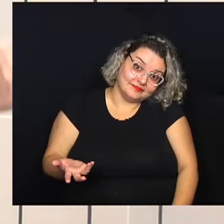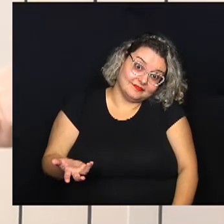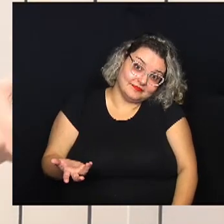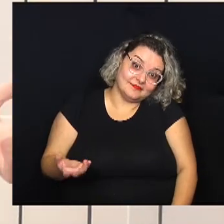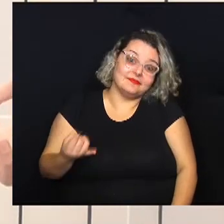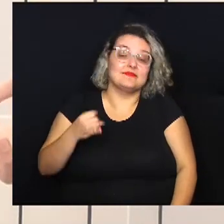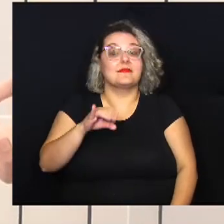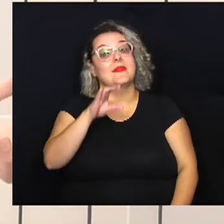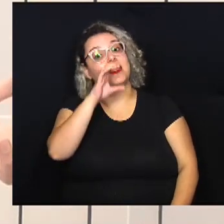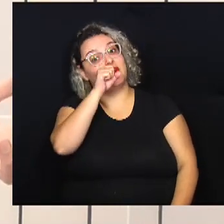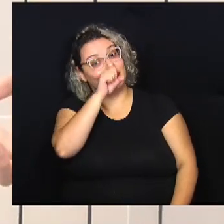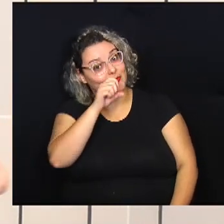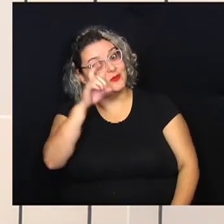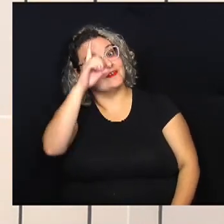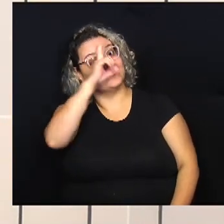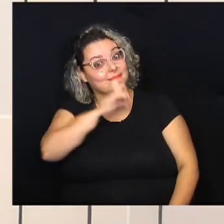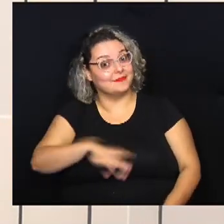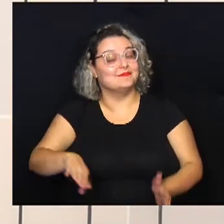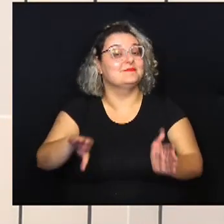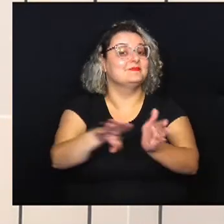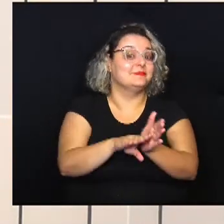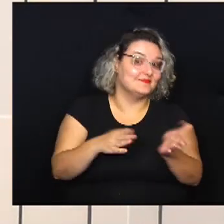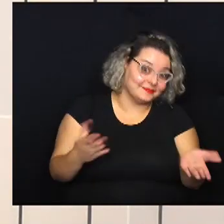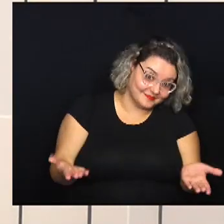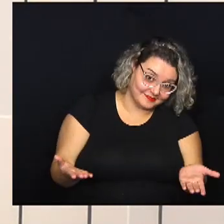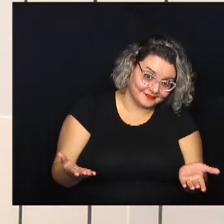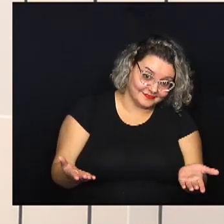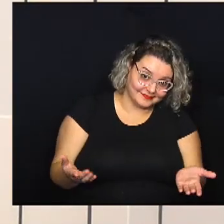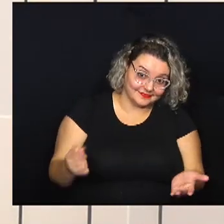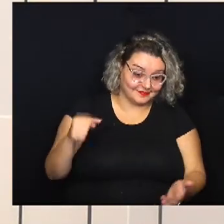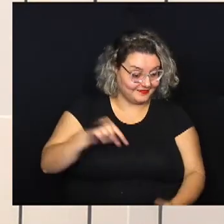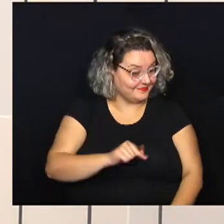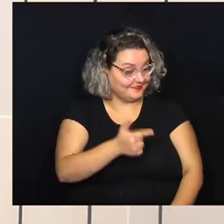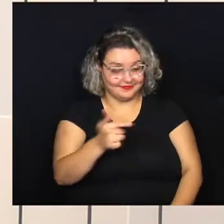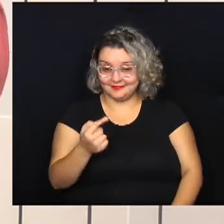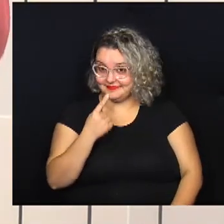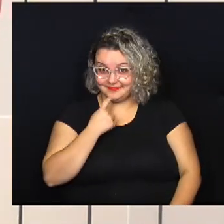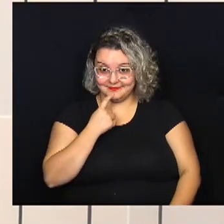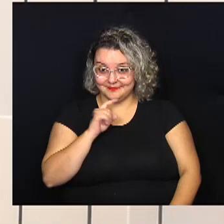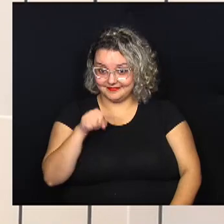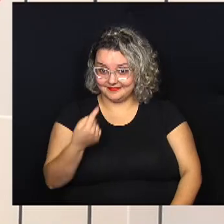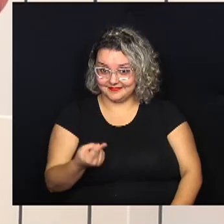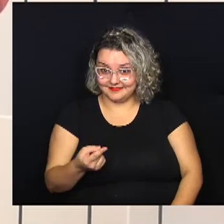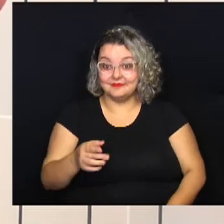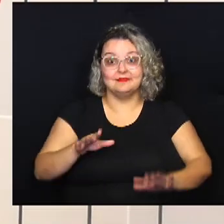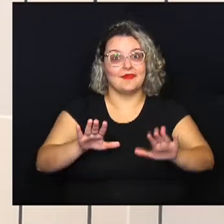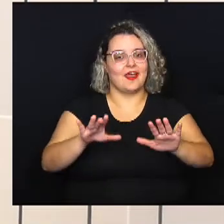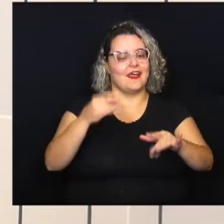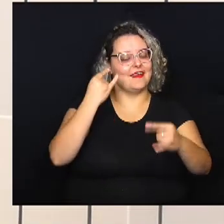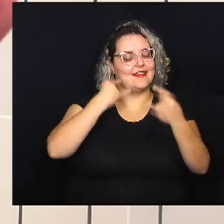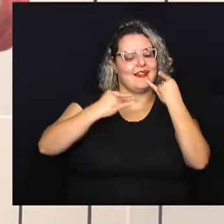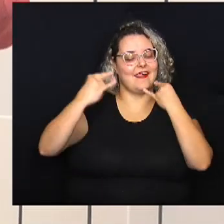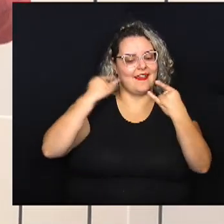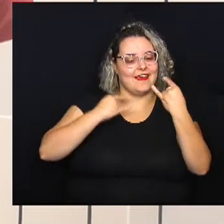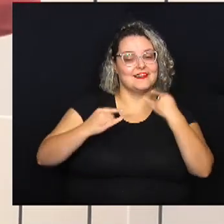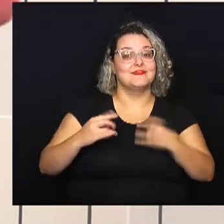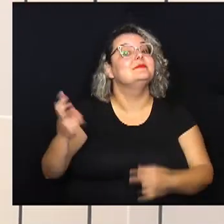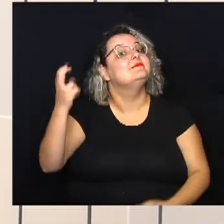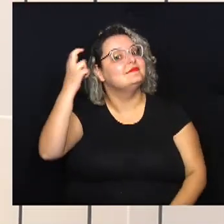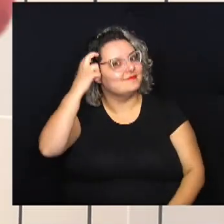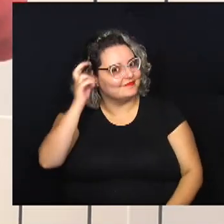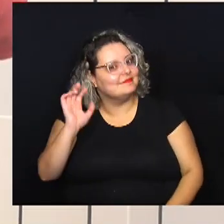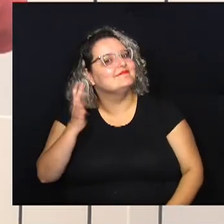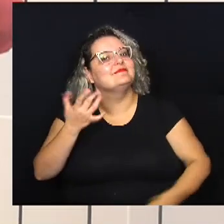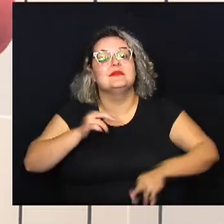fim de semana está chegando, esse não tem feriado logo depois, mas as atrações culturais vão acontecer